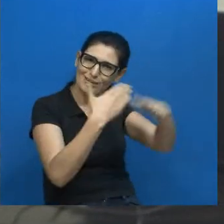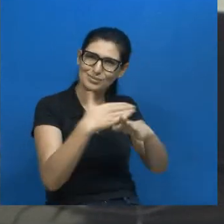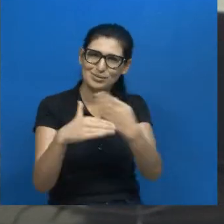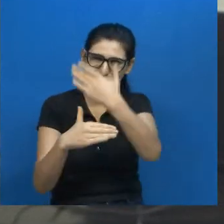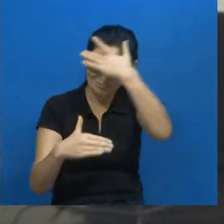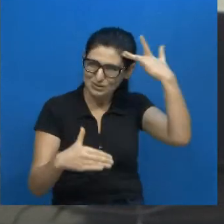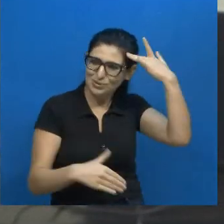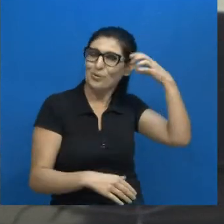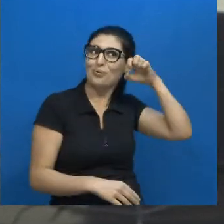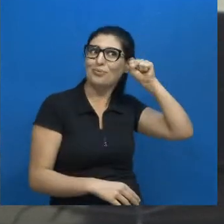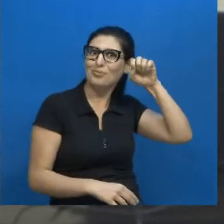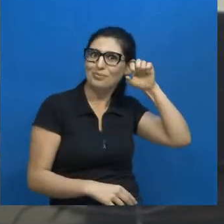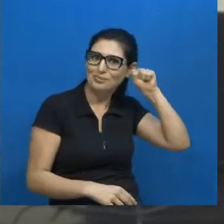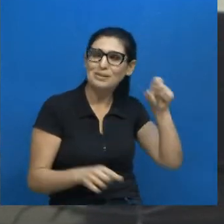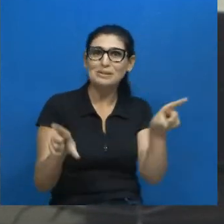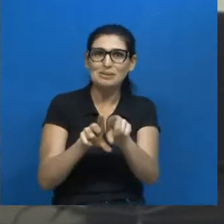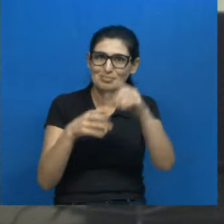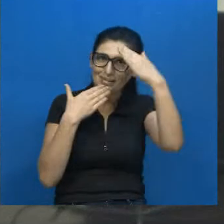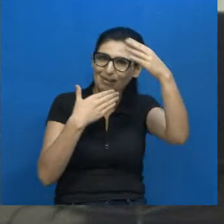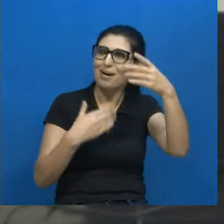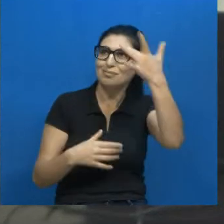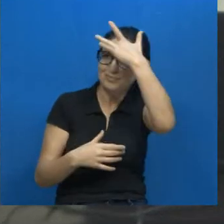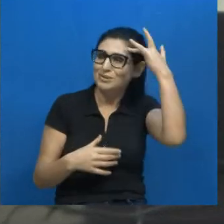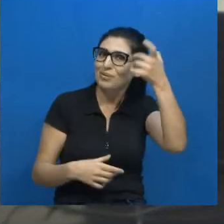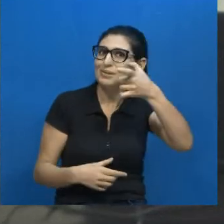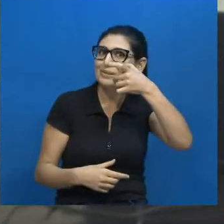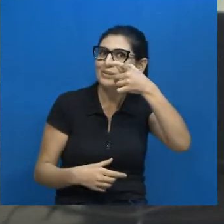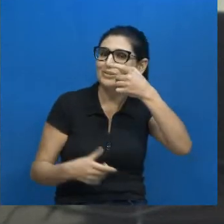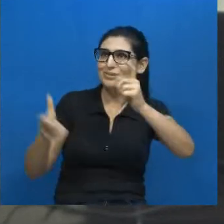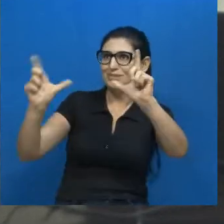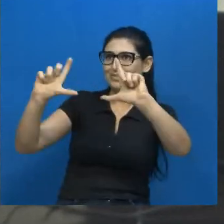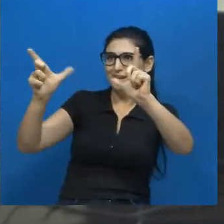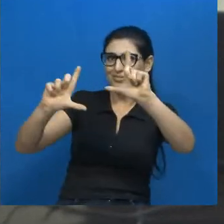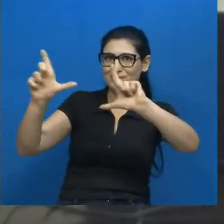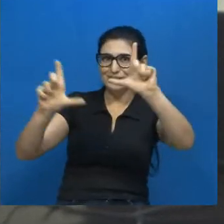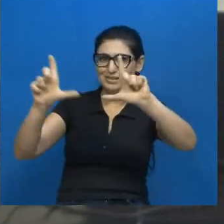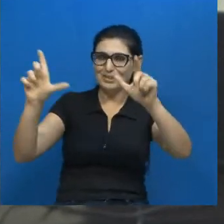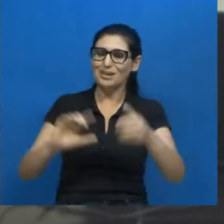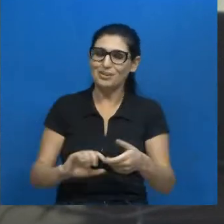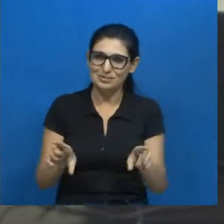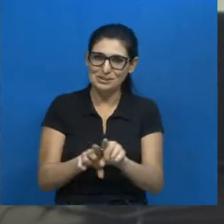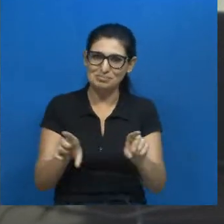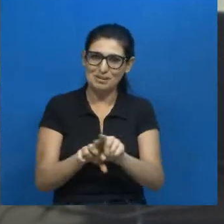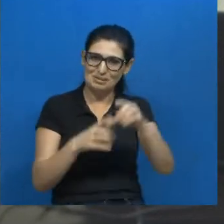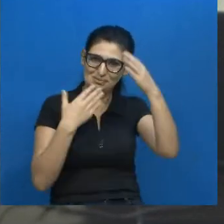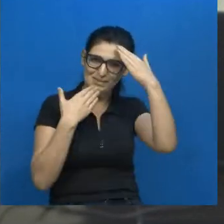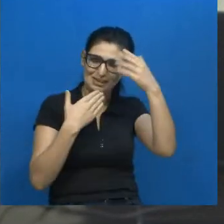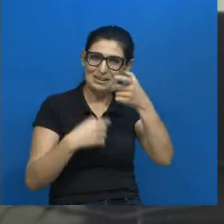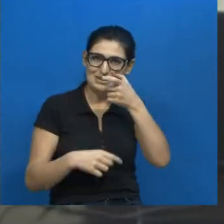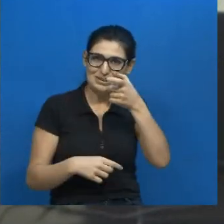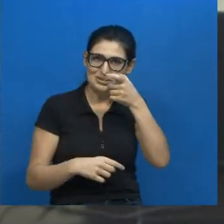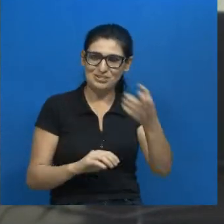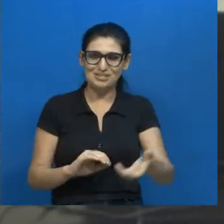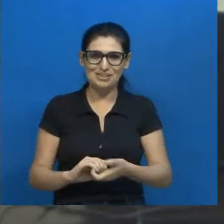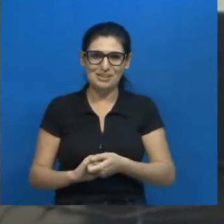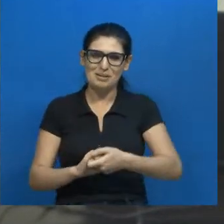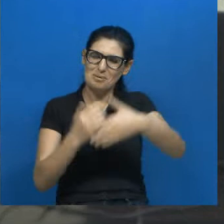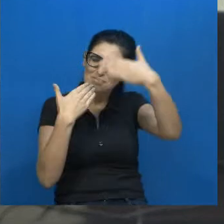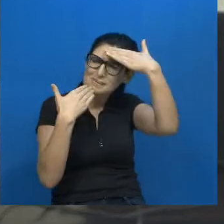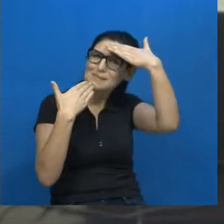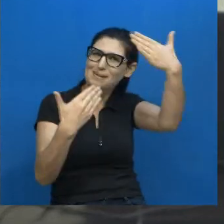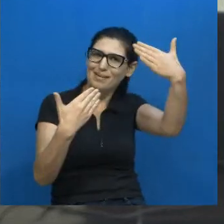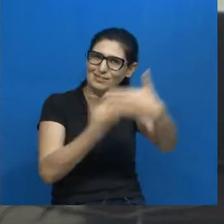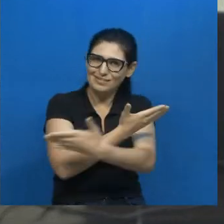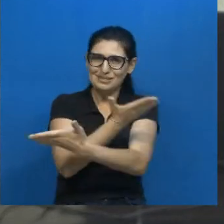ouvirem, obrigado a todos que estão assistindo a nós também aqui, que estão gastando um tempo com a gente aqui e nos assistindo aí. Muito obrigado a